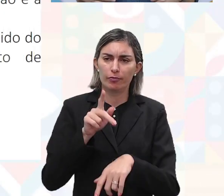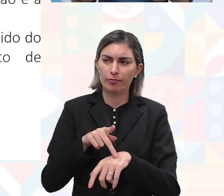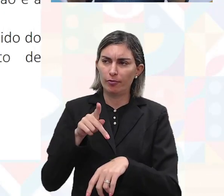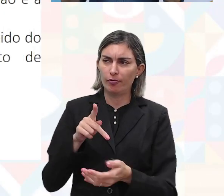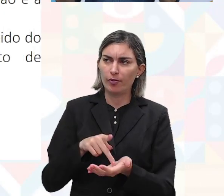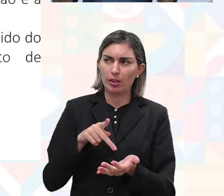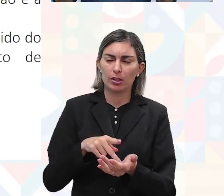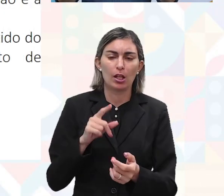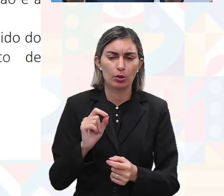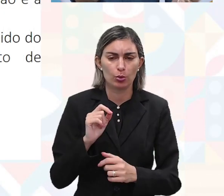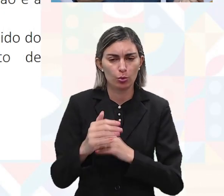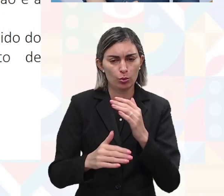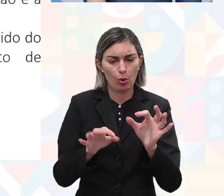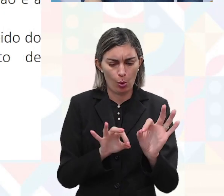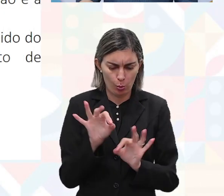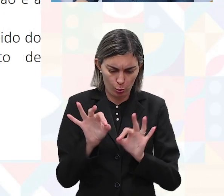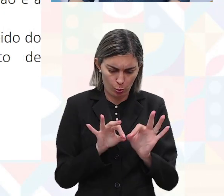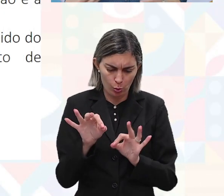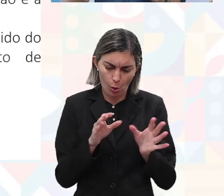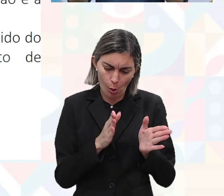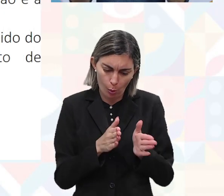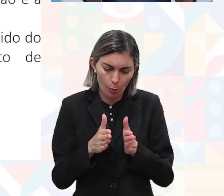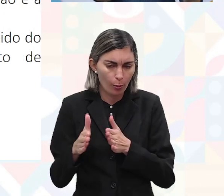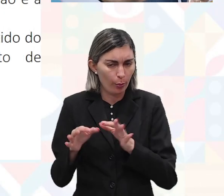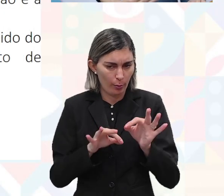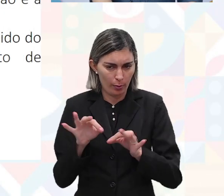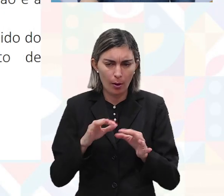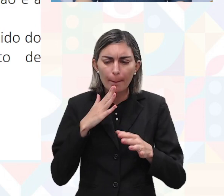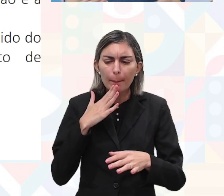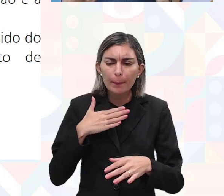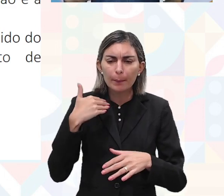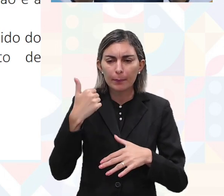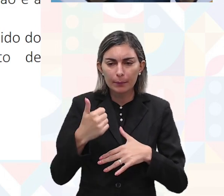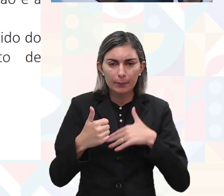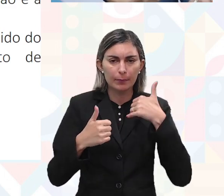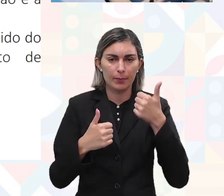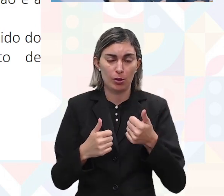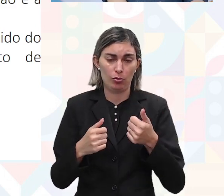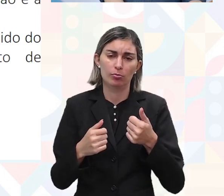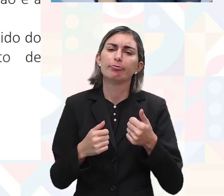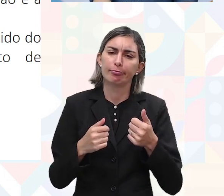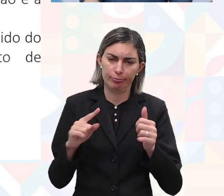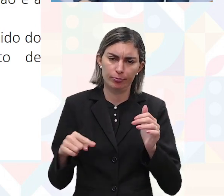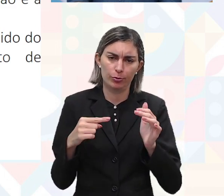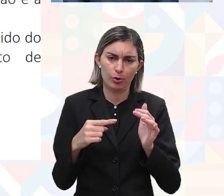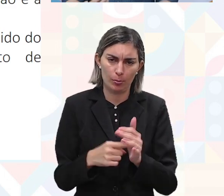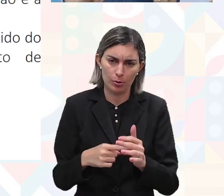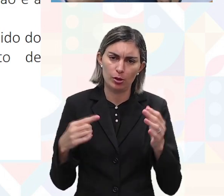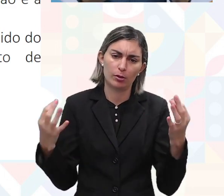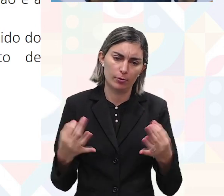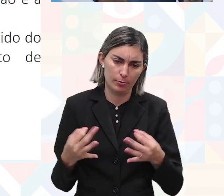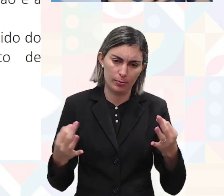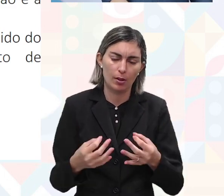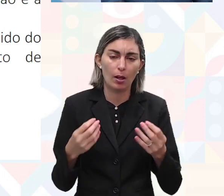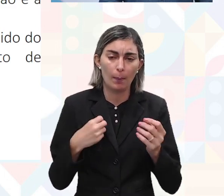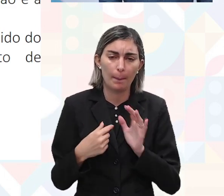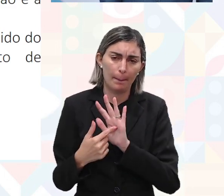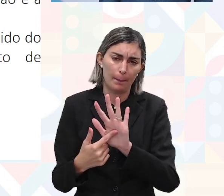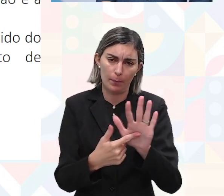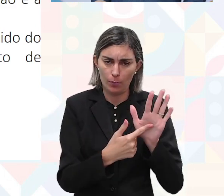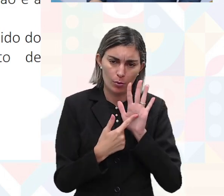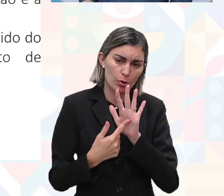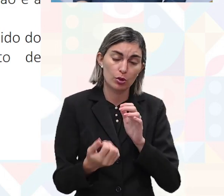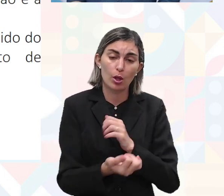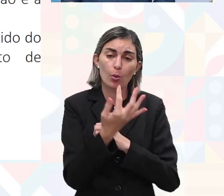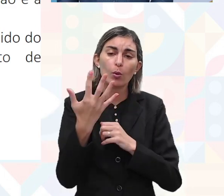desempenho atual seja ajustado no sentido do aprimoramento e atingimento desse objetivo de perfeição, para indicar o quanto